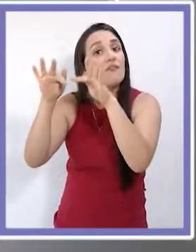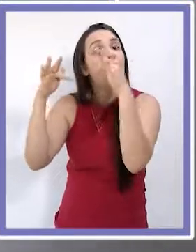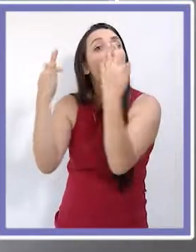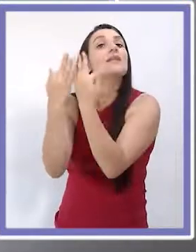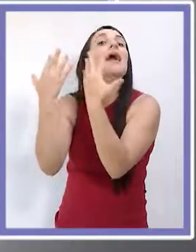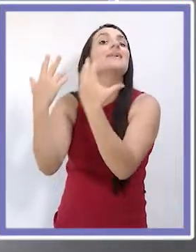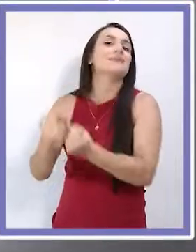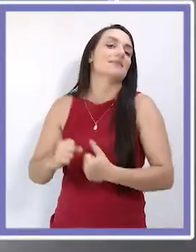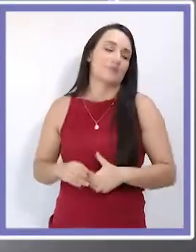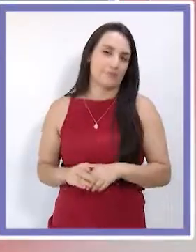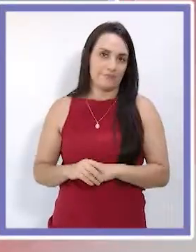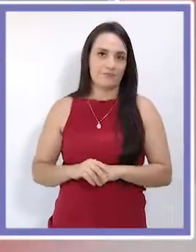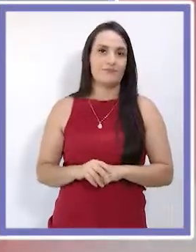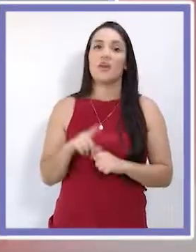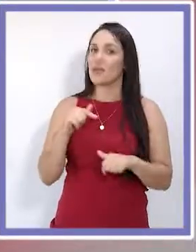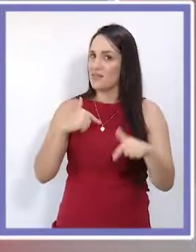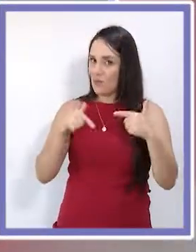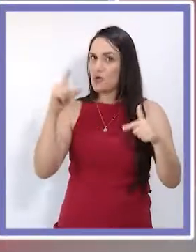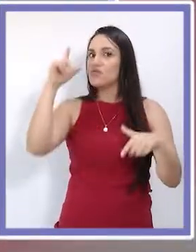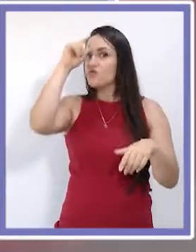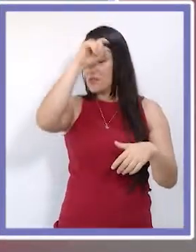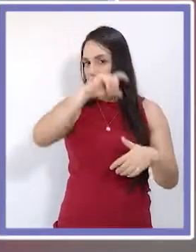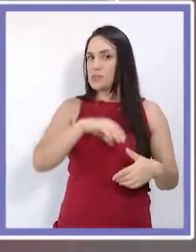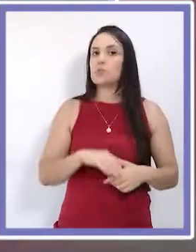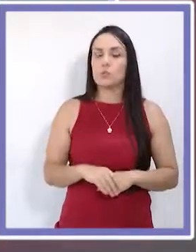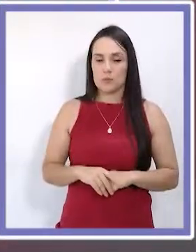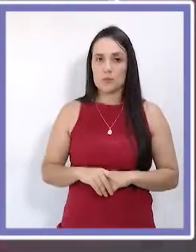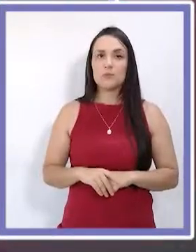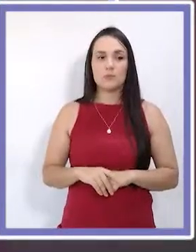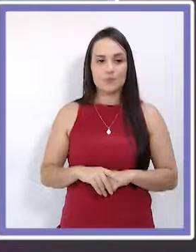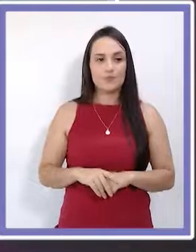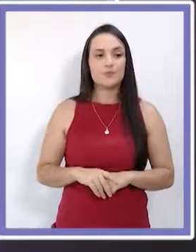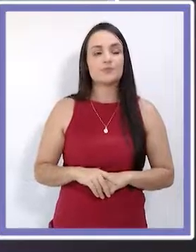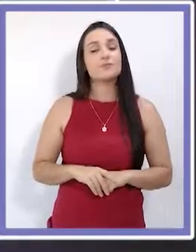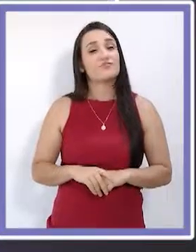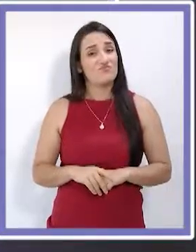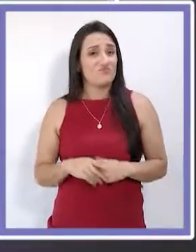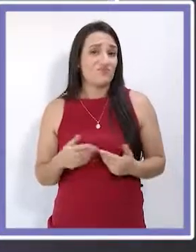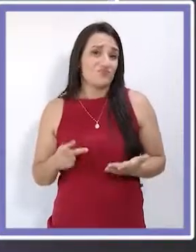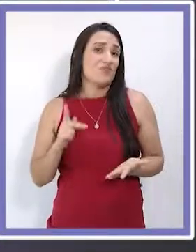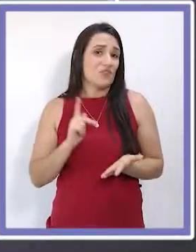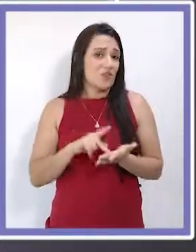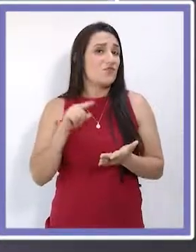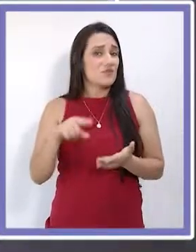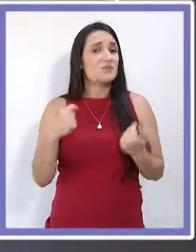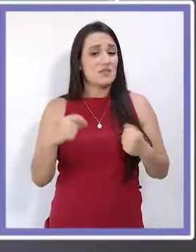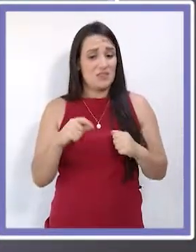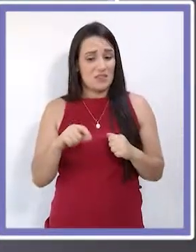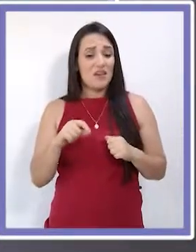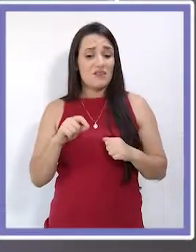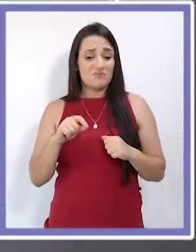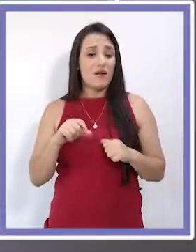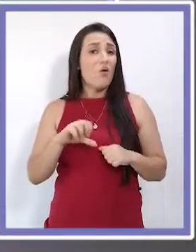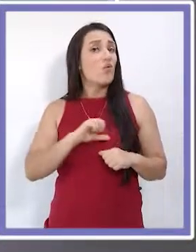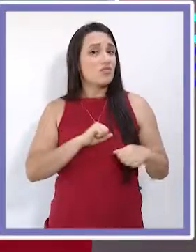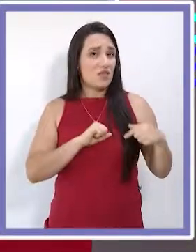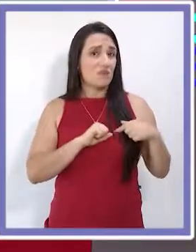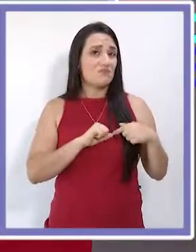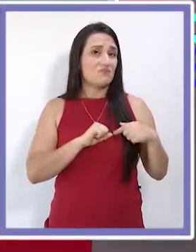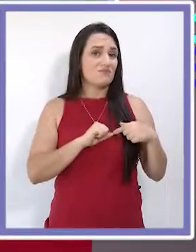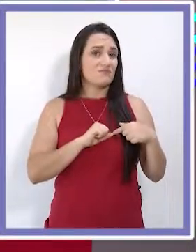é um trabalho bastante difícil, né? Um trabalho, assim, que ele exige que a pessoa realmente goste desse